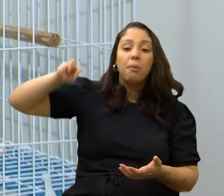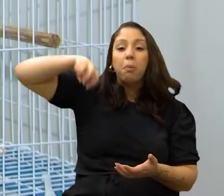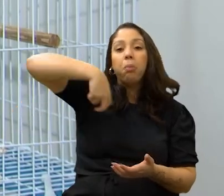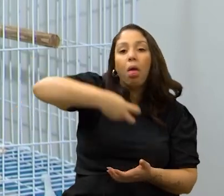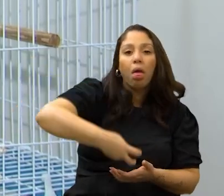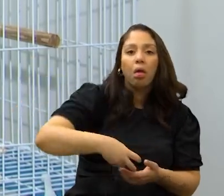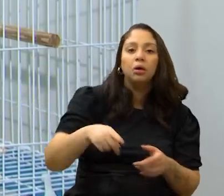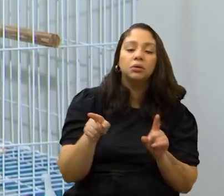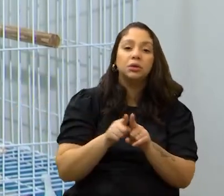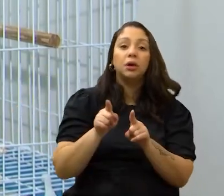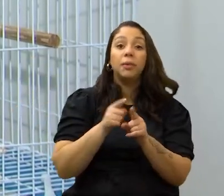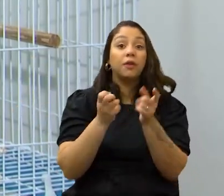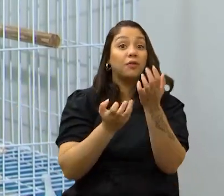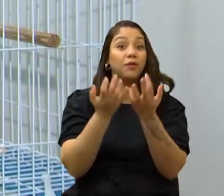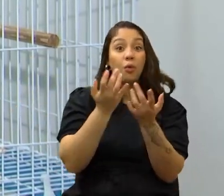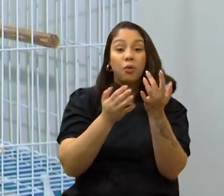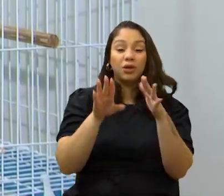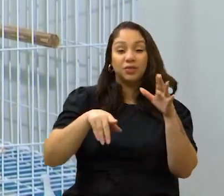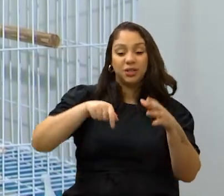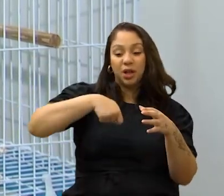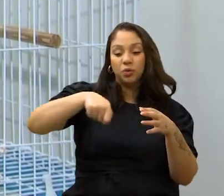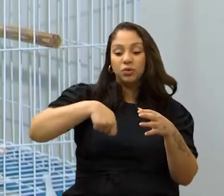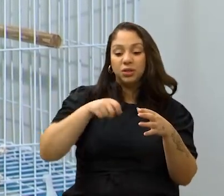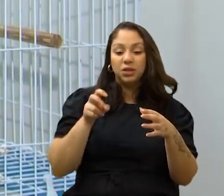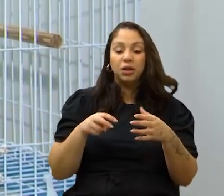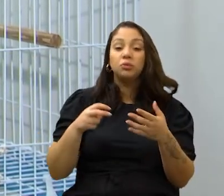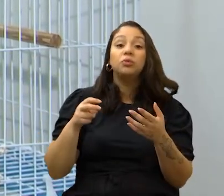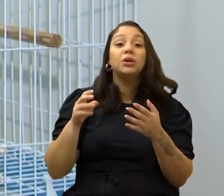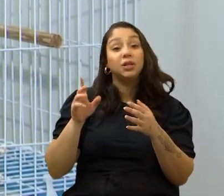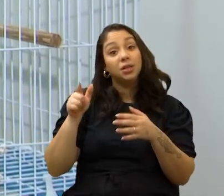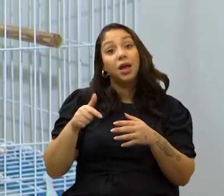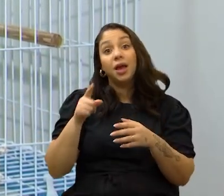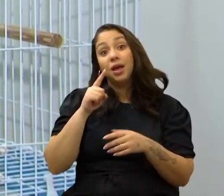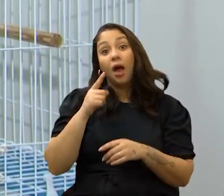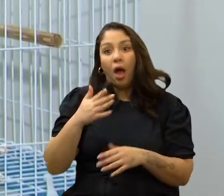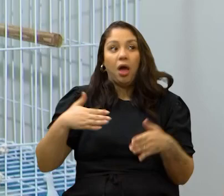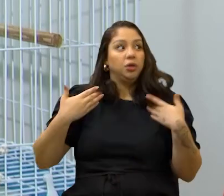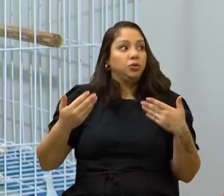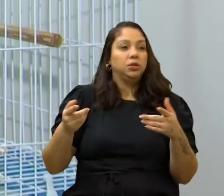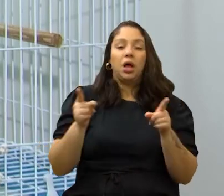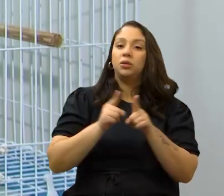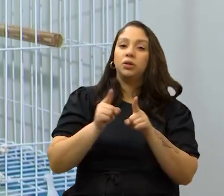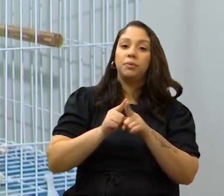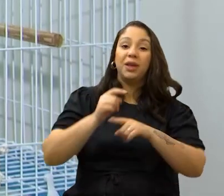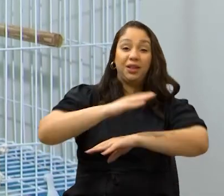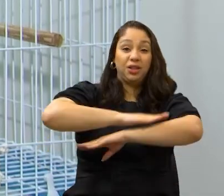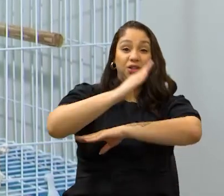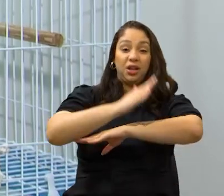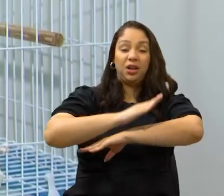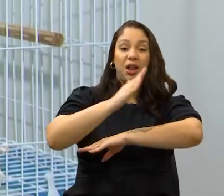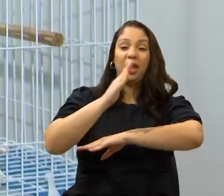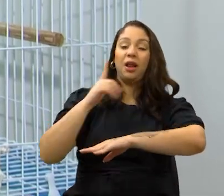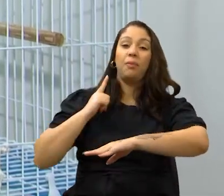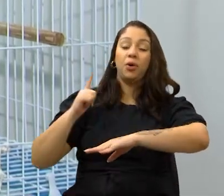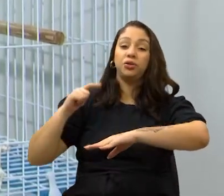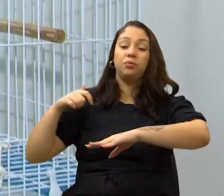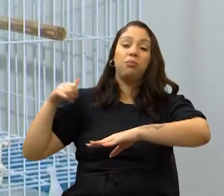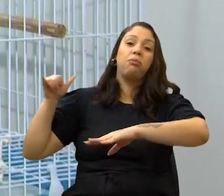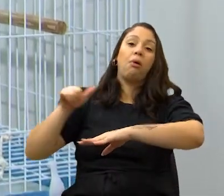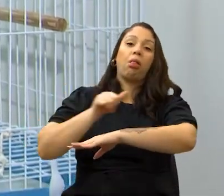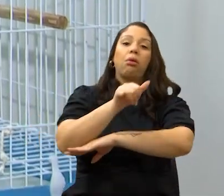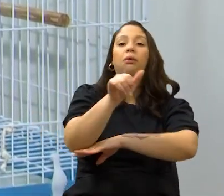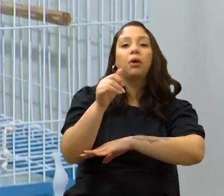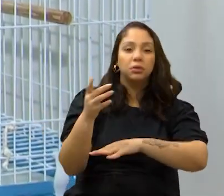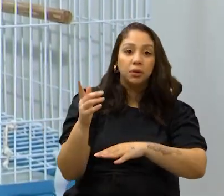que está cozinhando, eles são muito assustados, então às vezes acabam batendo em janela, é onde também ocorrem as fugas.